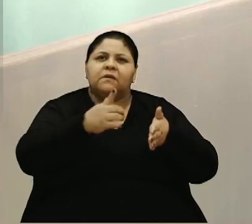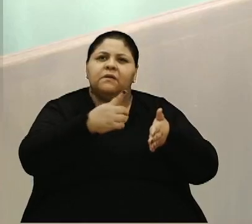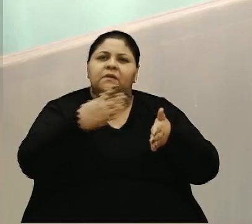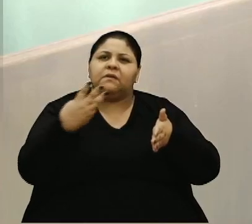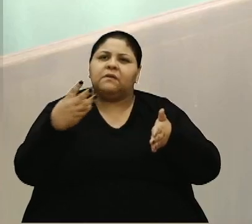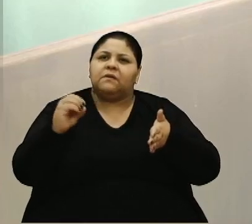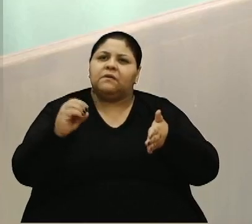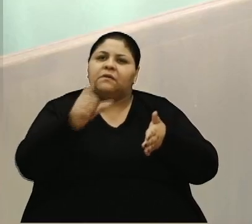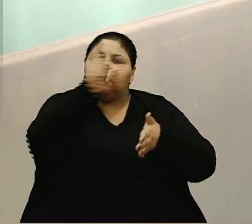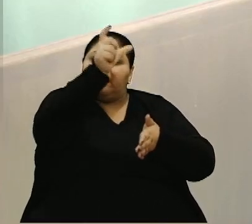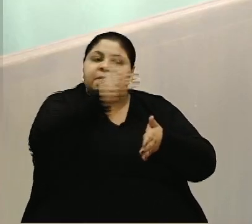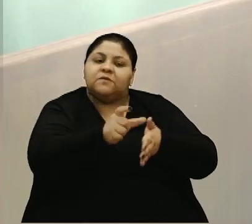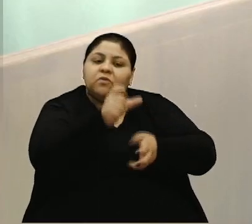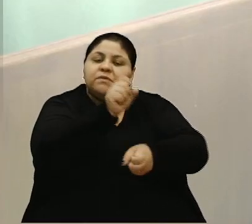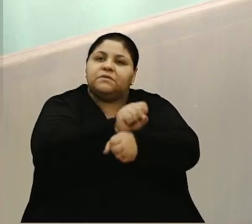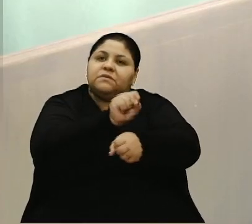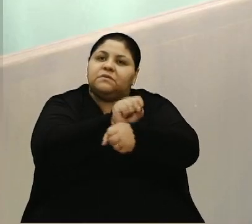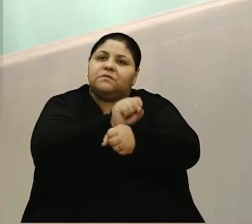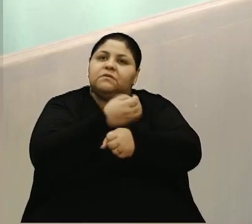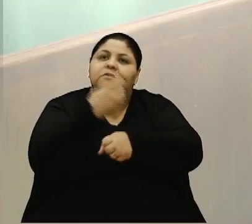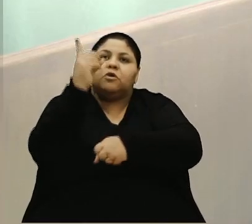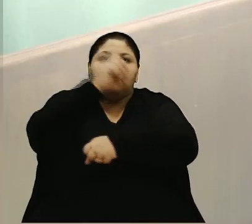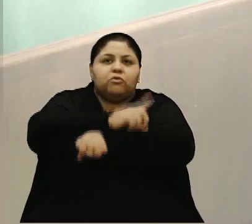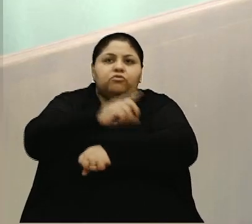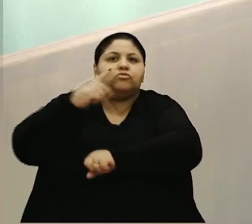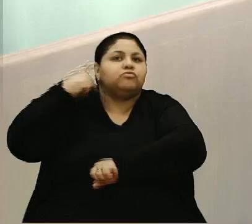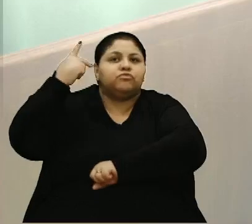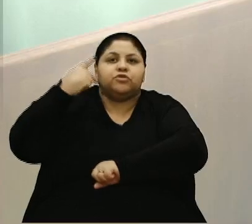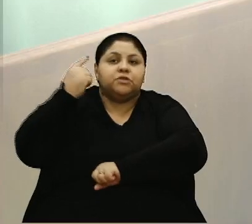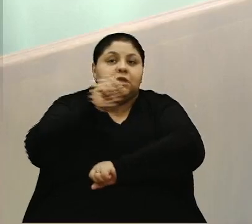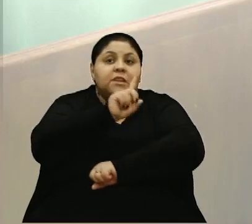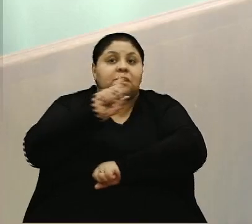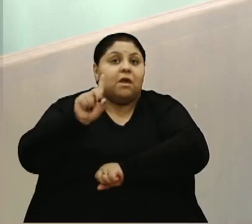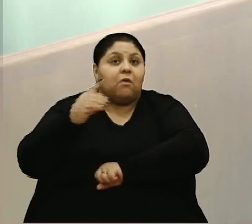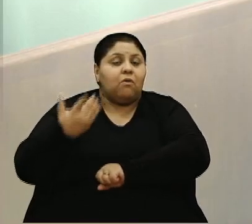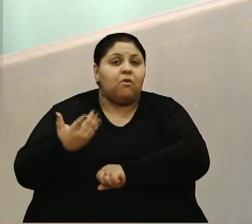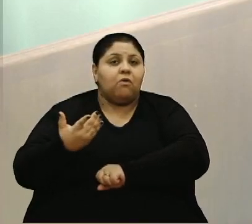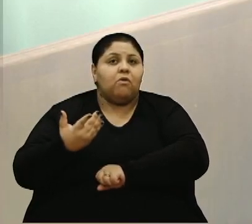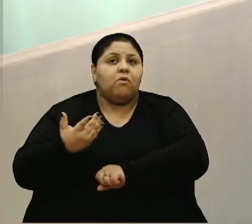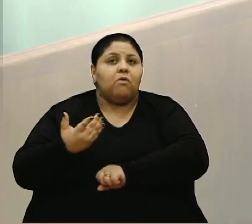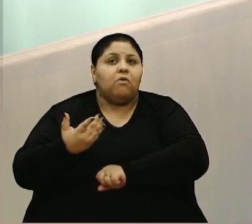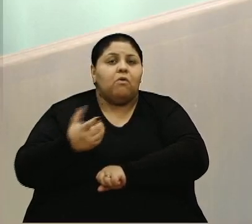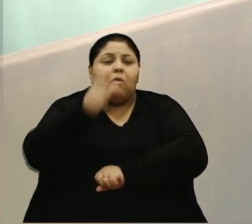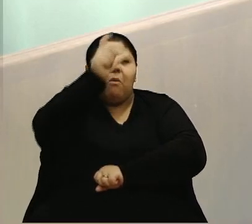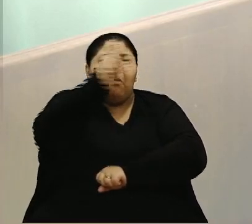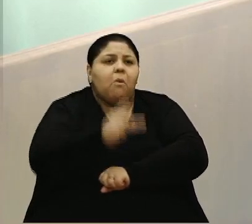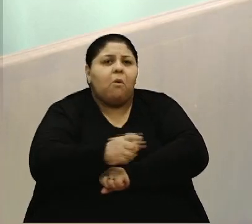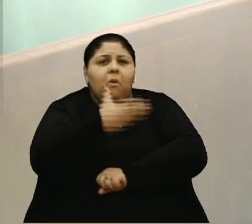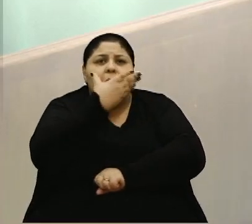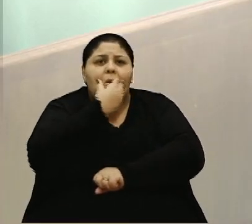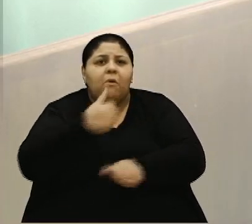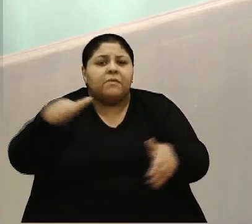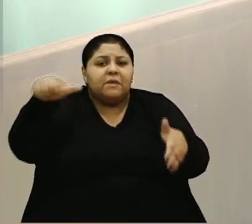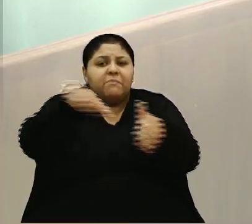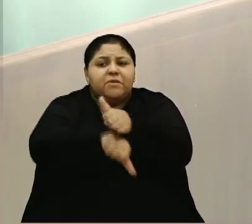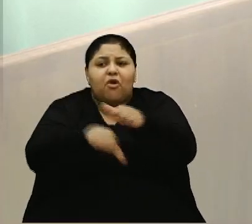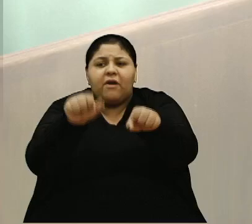pacientes aguardando. Bom dia, vereador. Ainda não. Homem do céu, tá pior que a